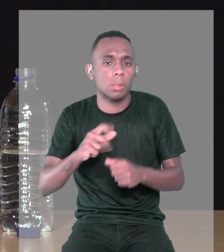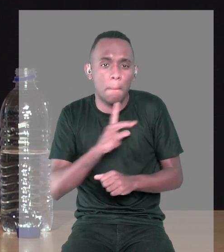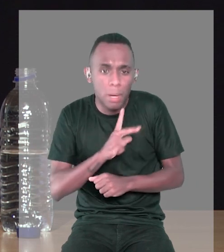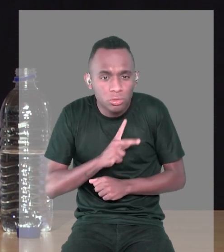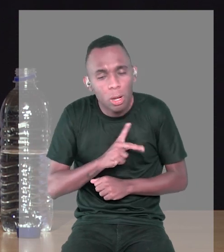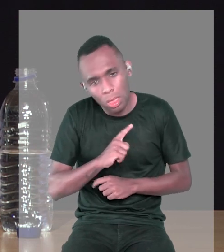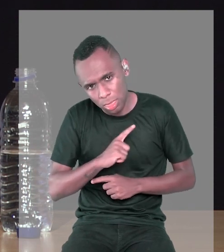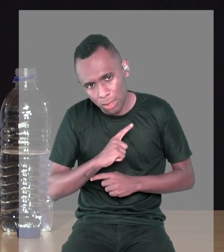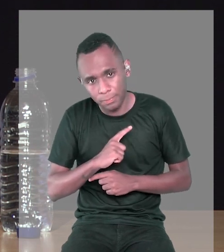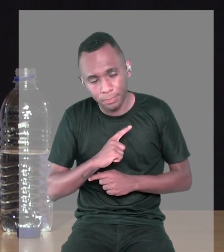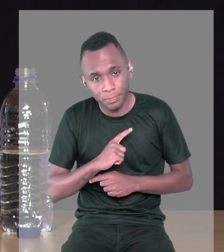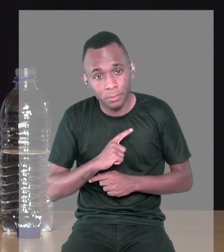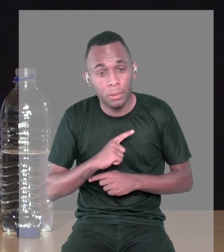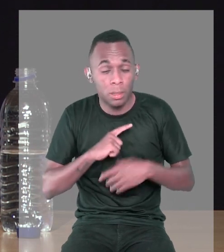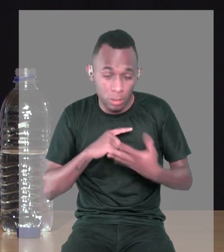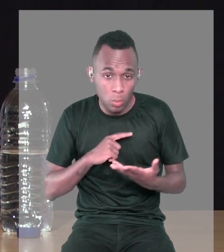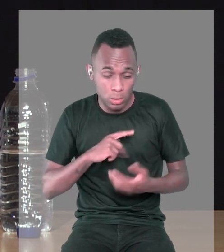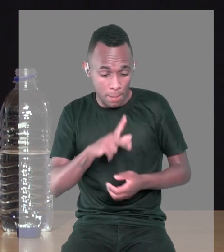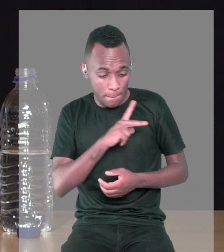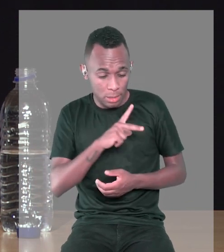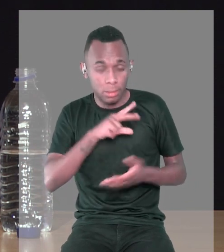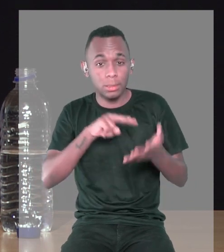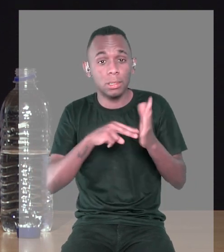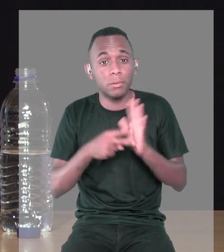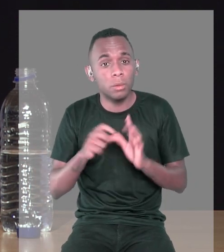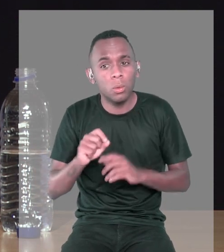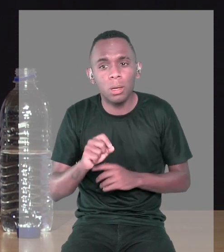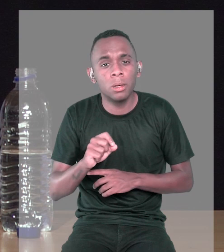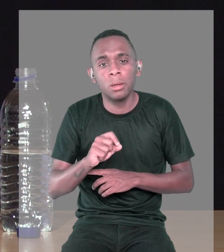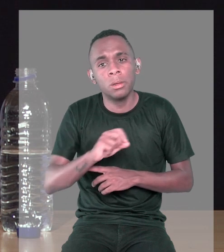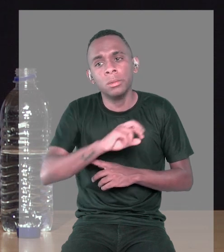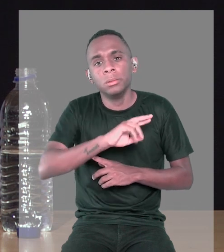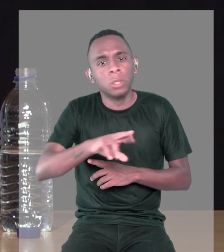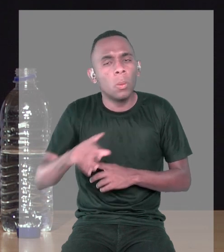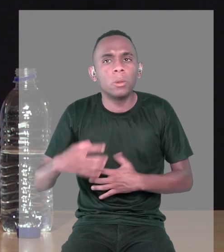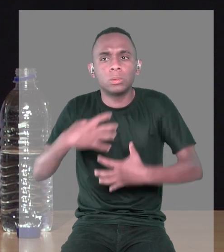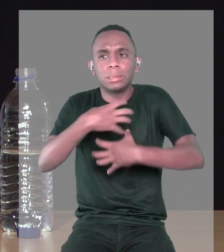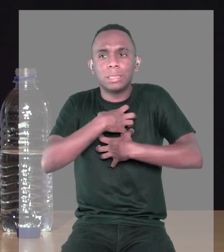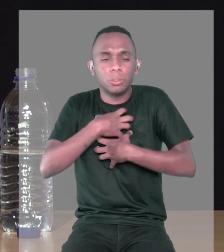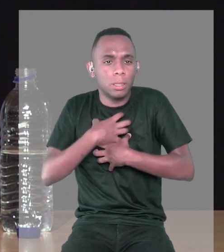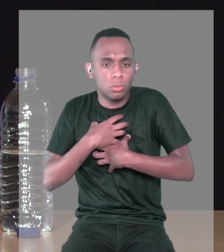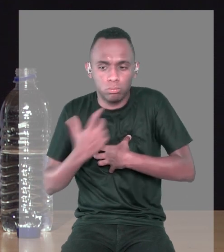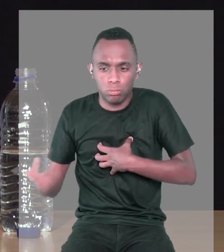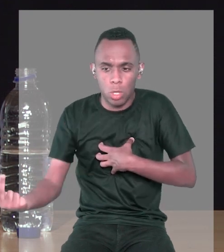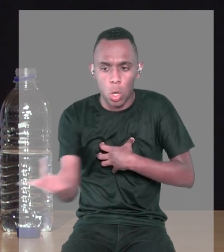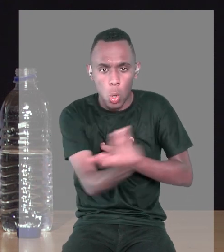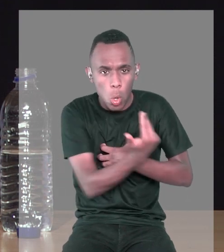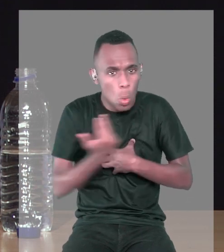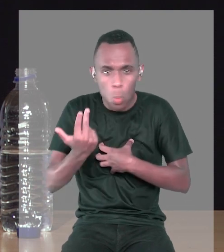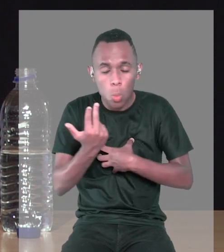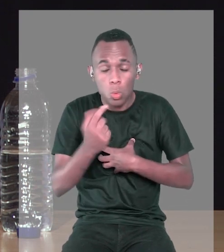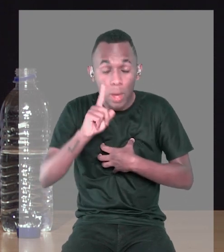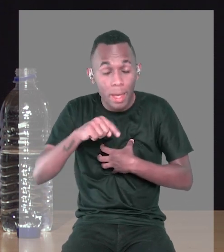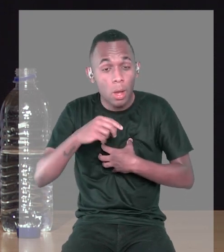igualmente particulares. Essa particularidade não aparece na generalidade do sentimento,